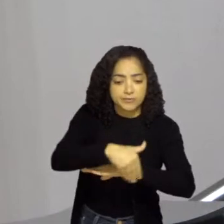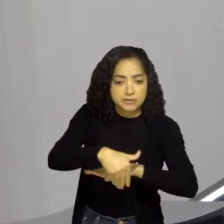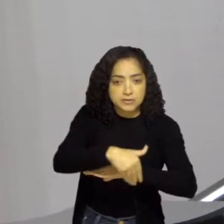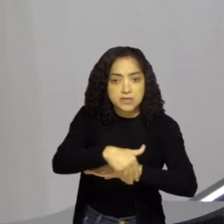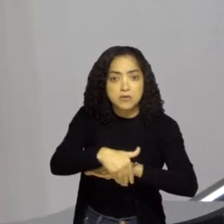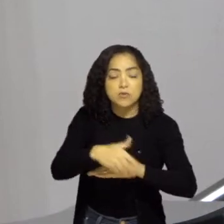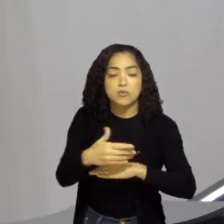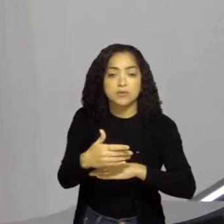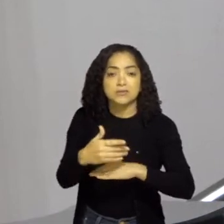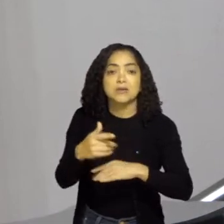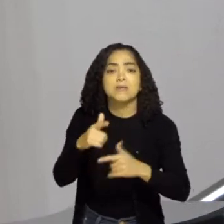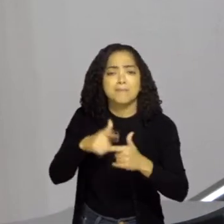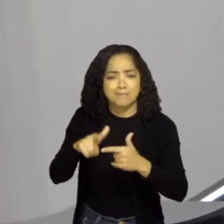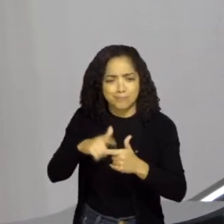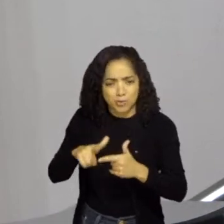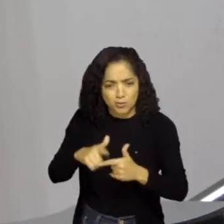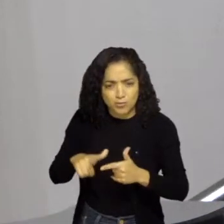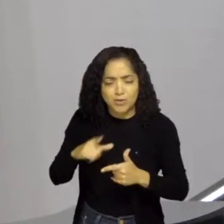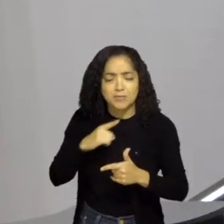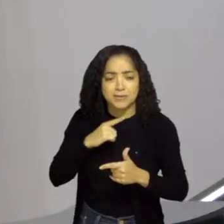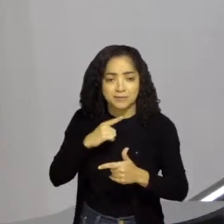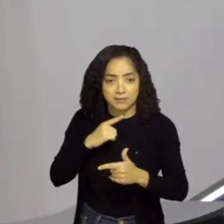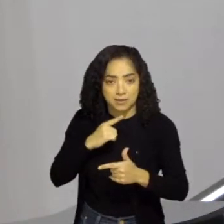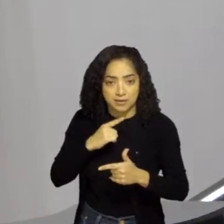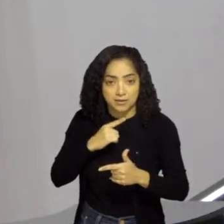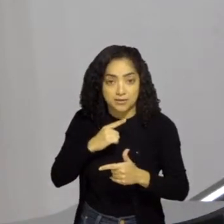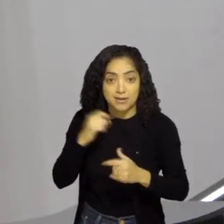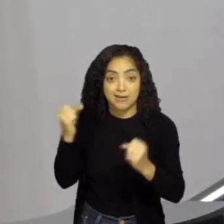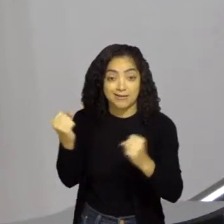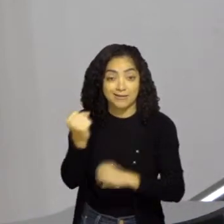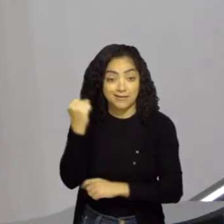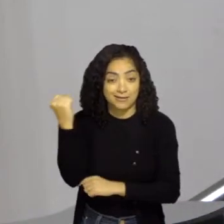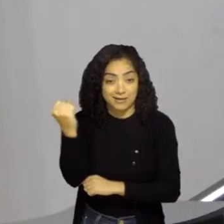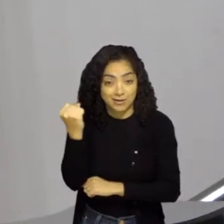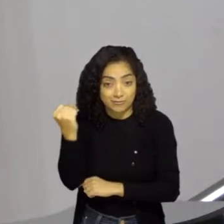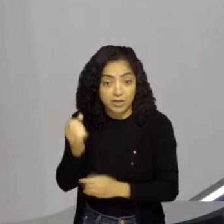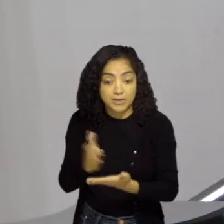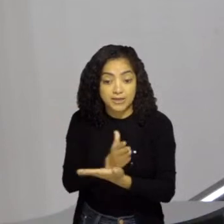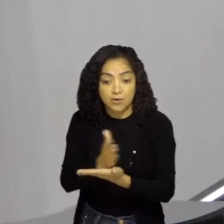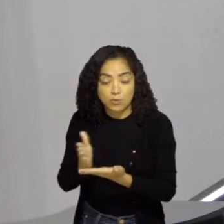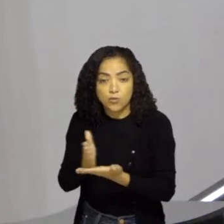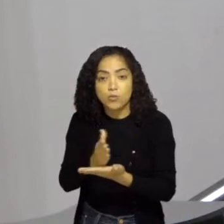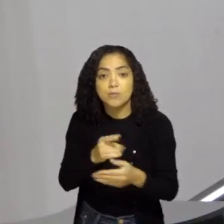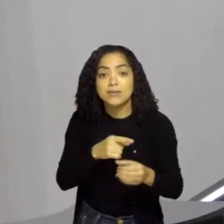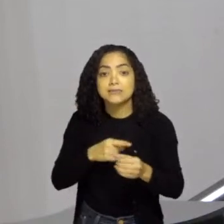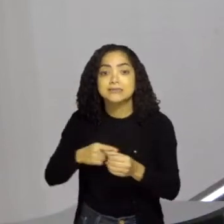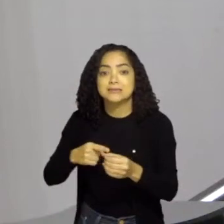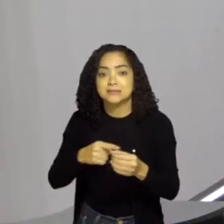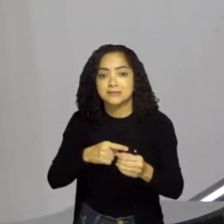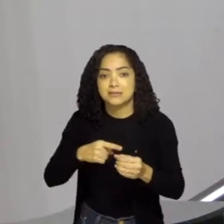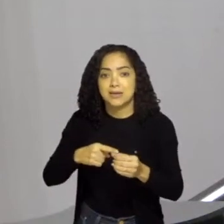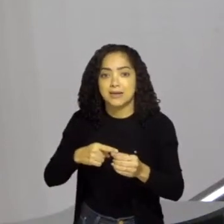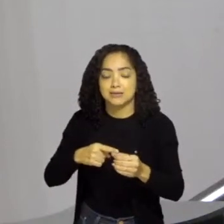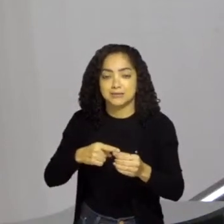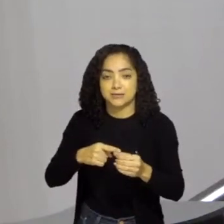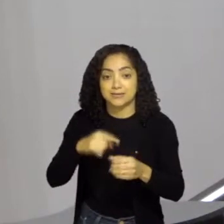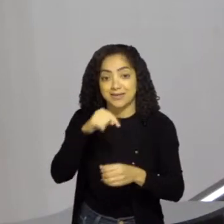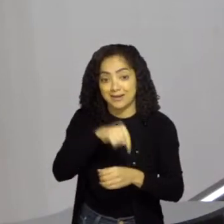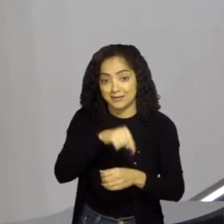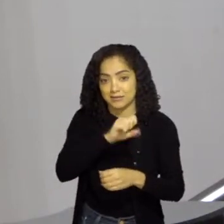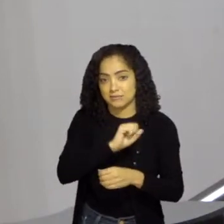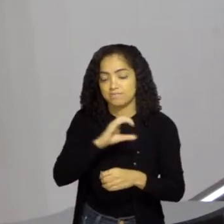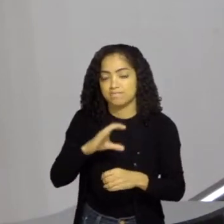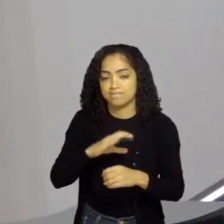esse problema já com gravidade em algumas cidades de Santa